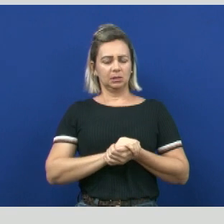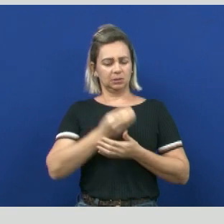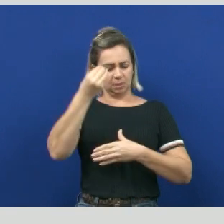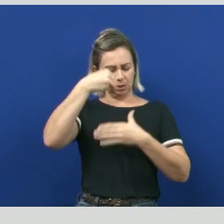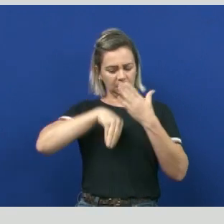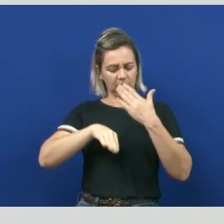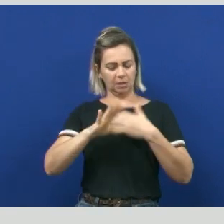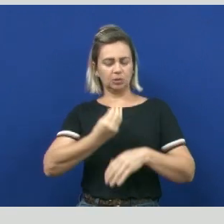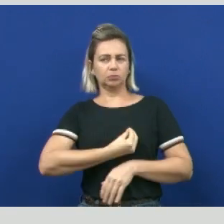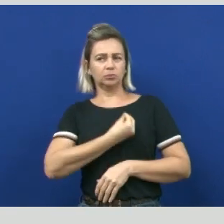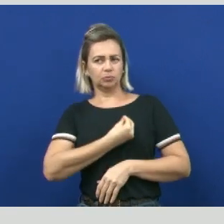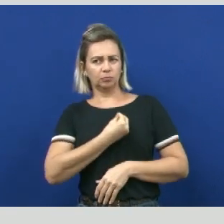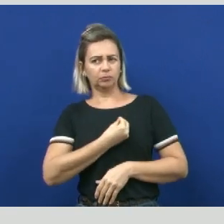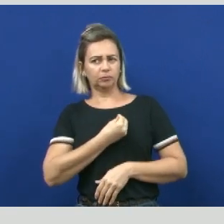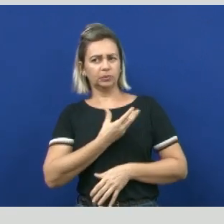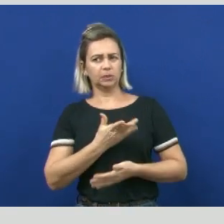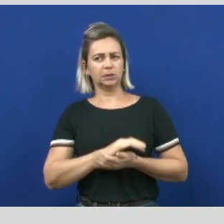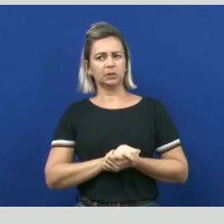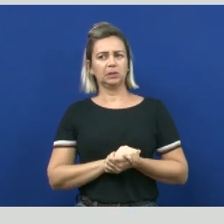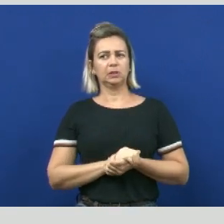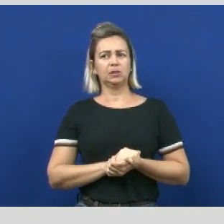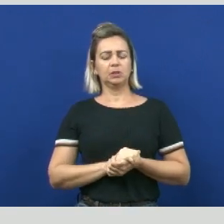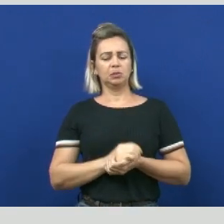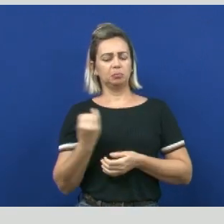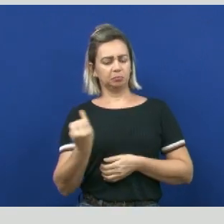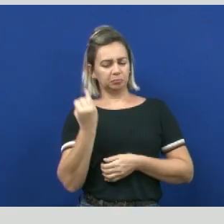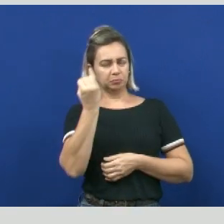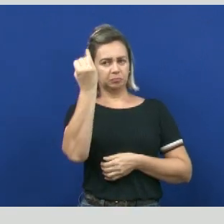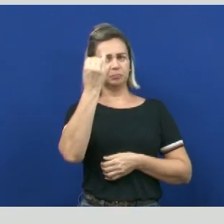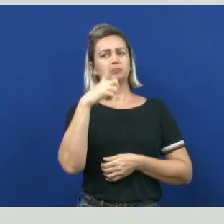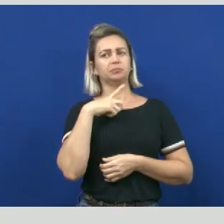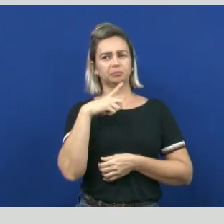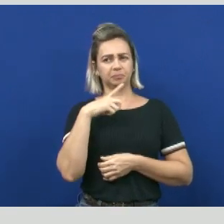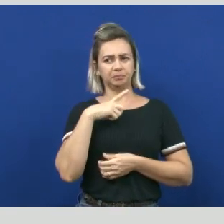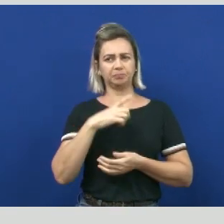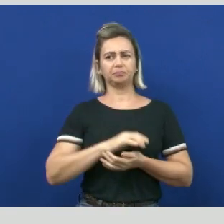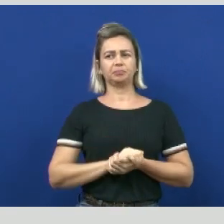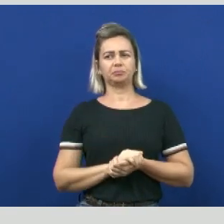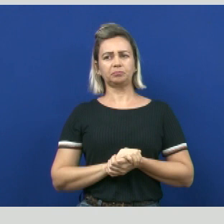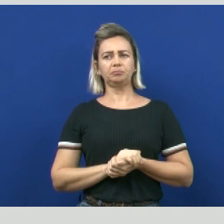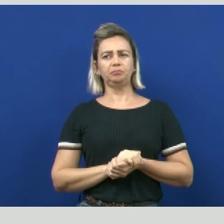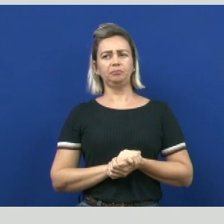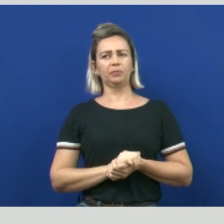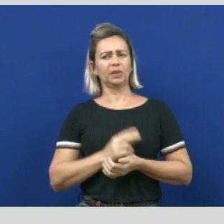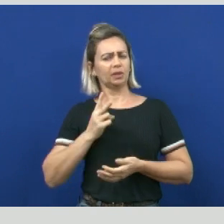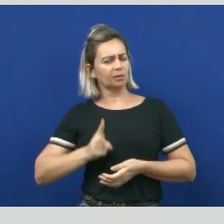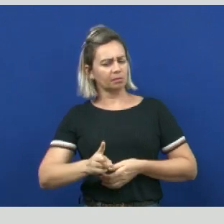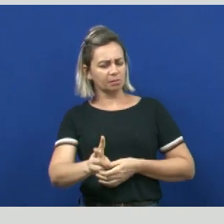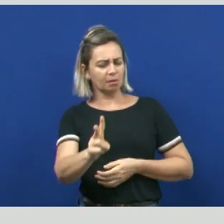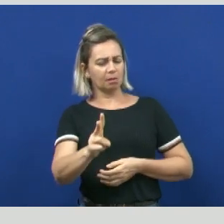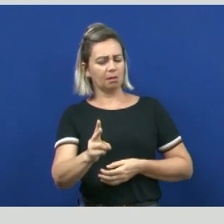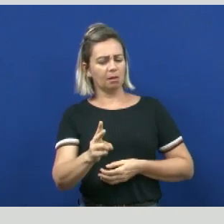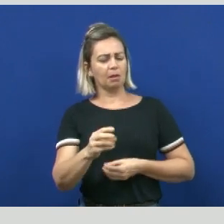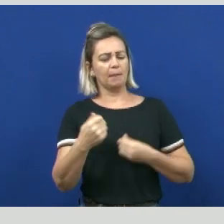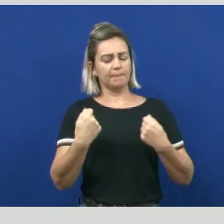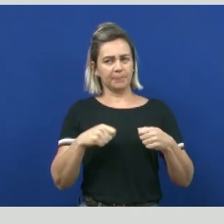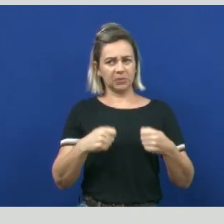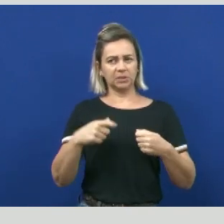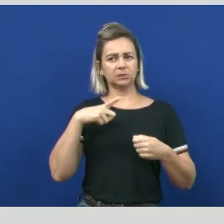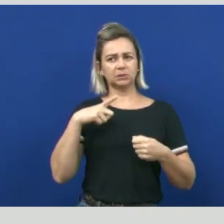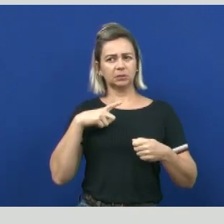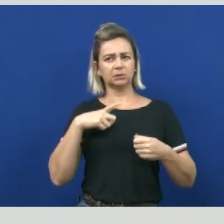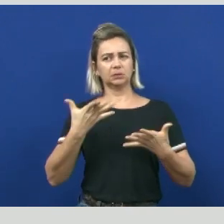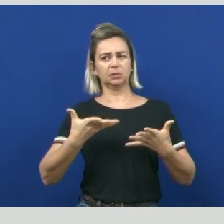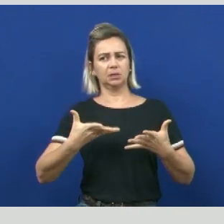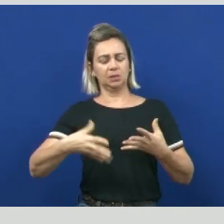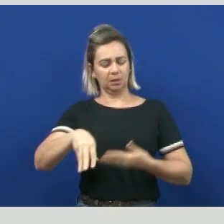representa isso tudo aí. Então, nesse caso, a água ela é fundamental para que ocorram as reações químicas, né? Sem a água não